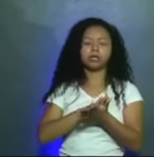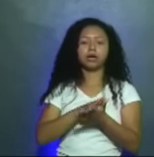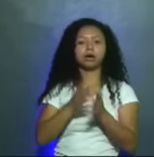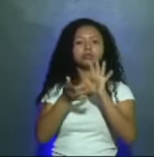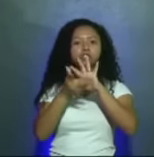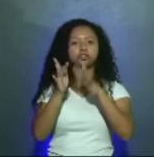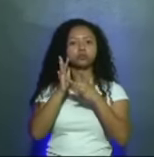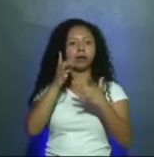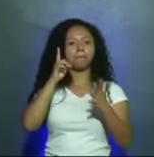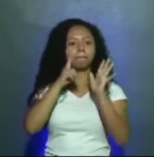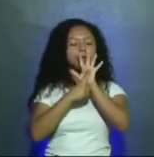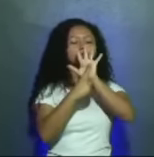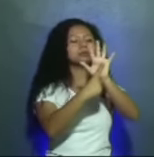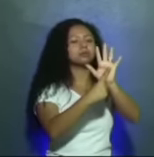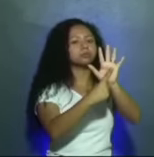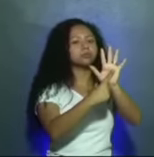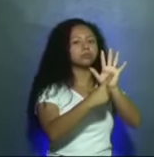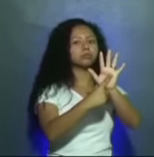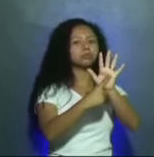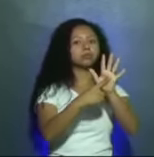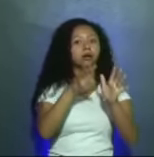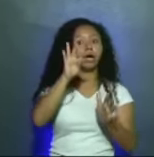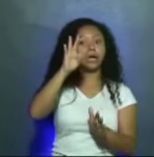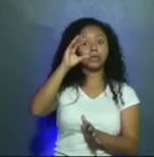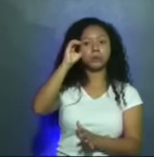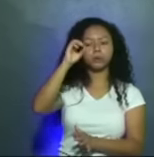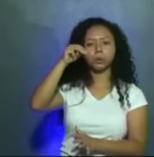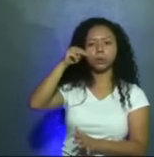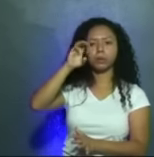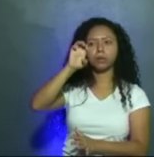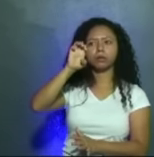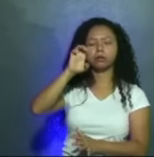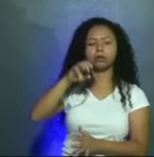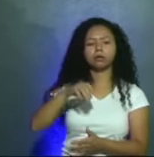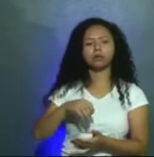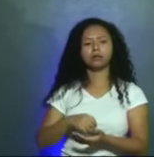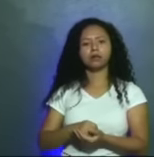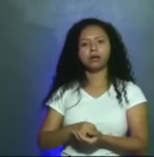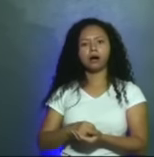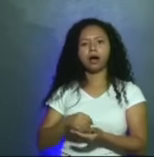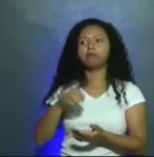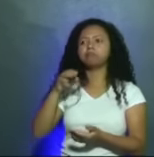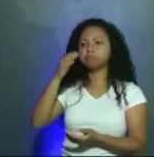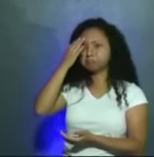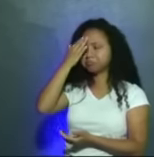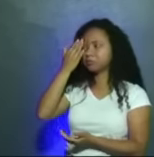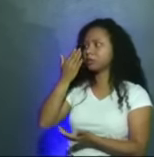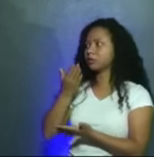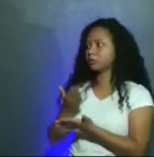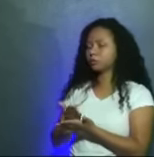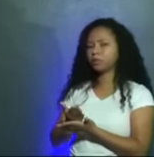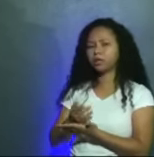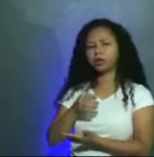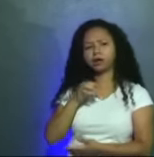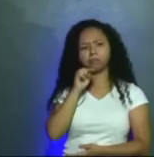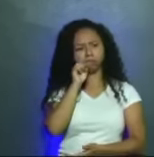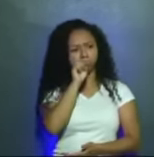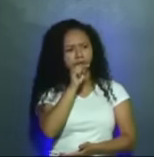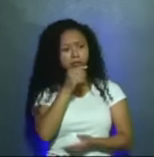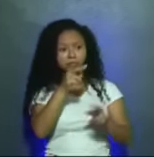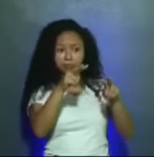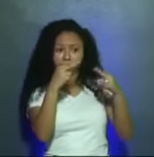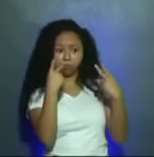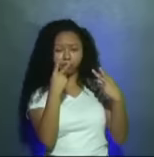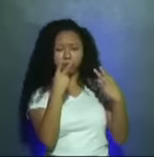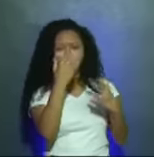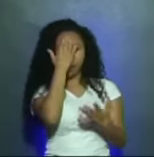lhe disse, porque me viu, você creu. Felizes o que não